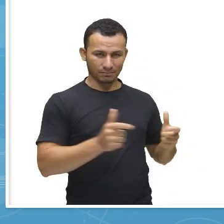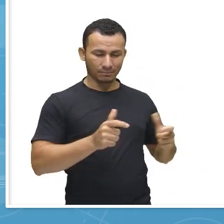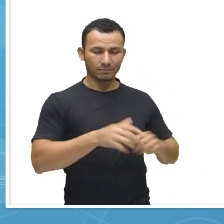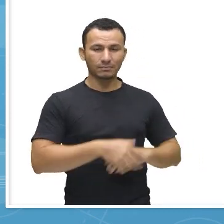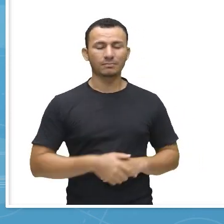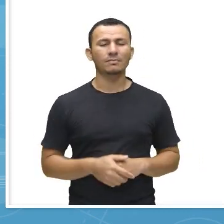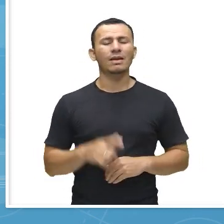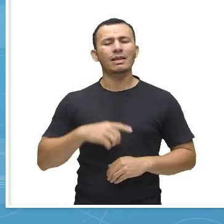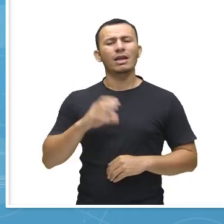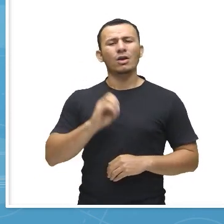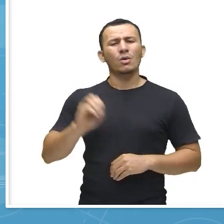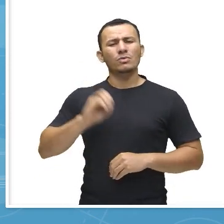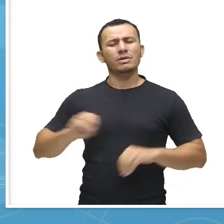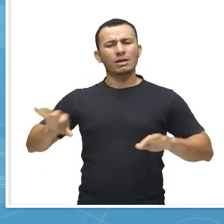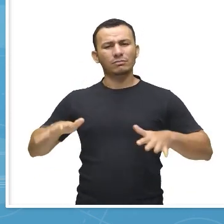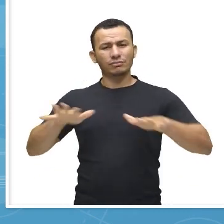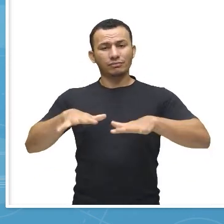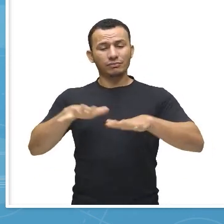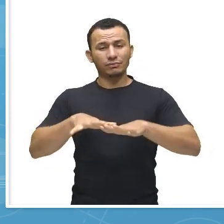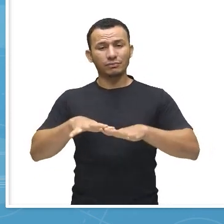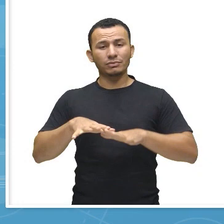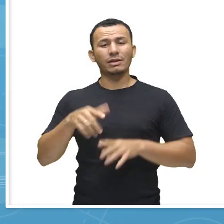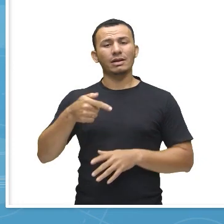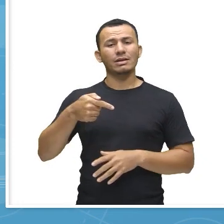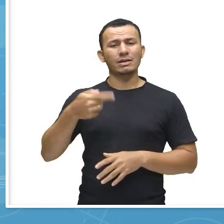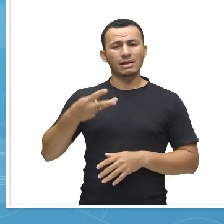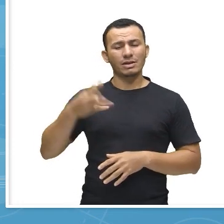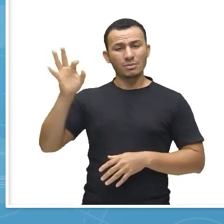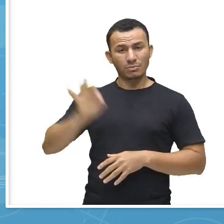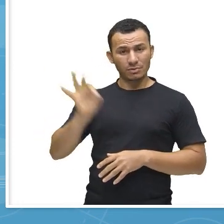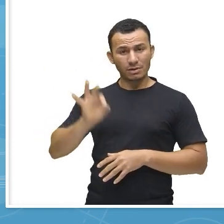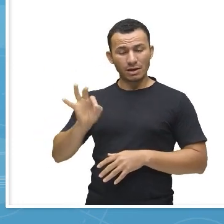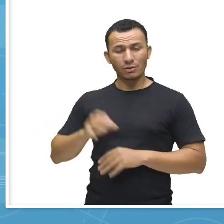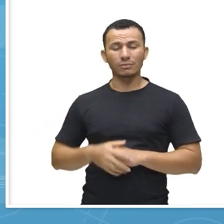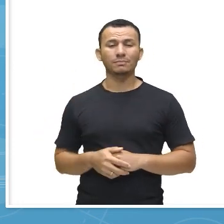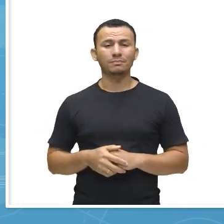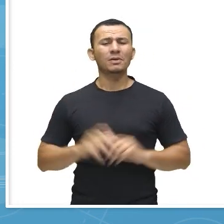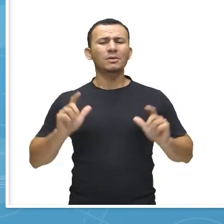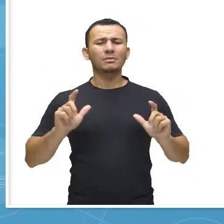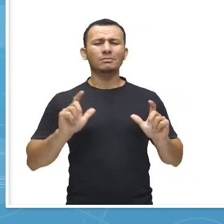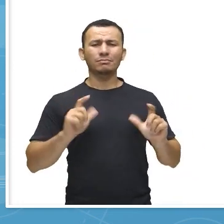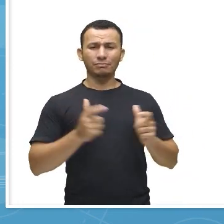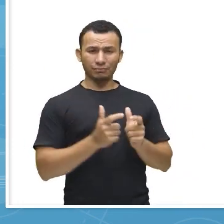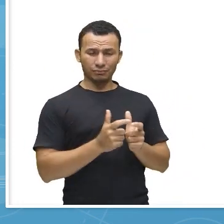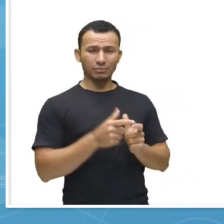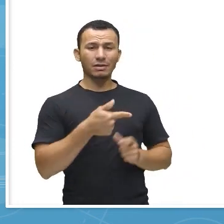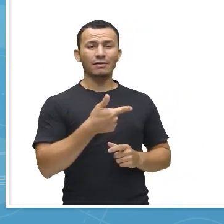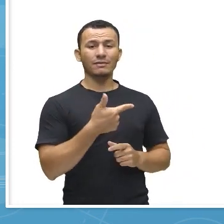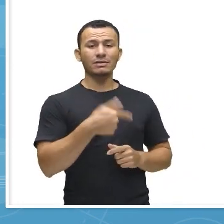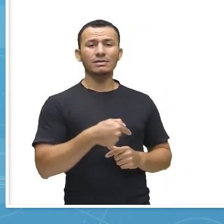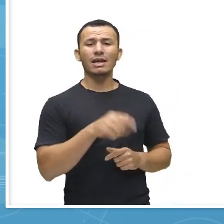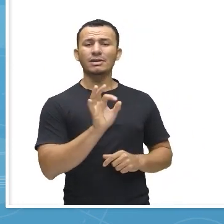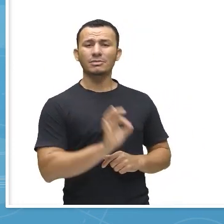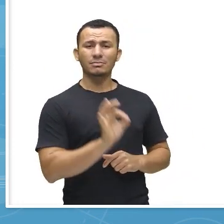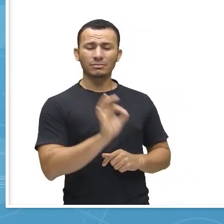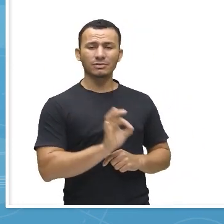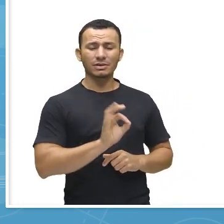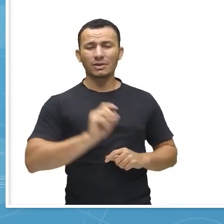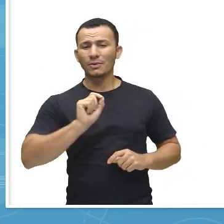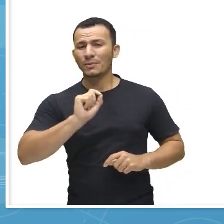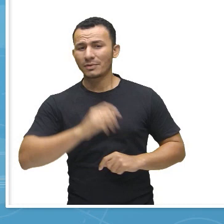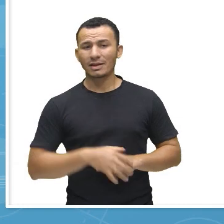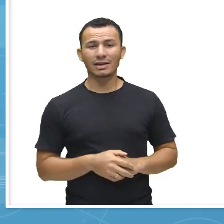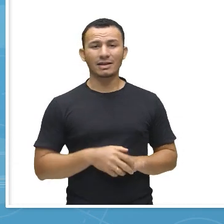vão corresponder a 73% do nosso planeta, enquanto a menor parte, apenas 27%, corresponde